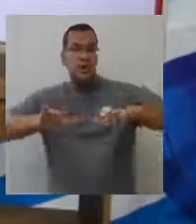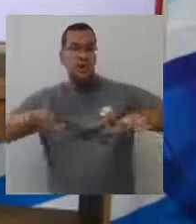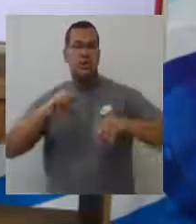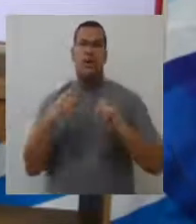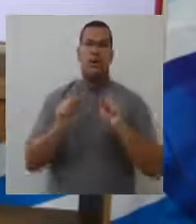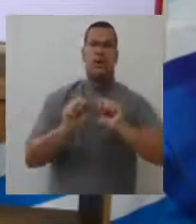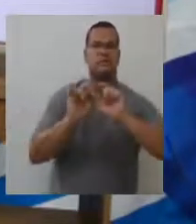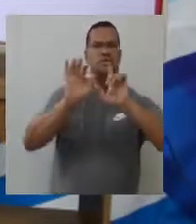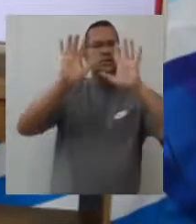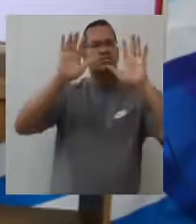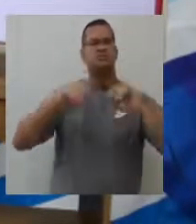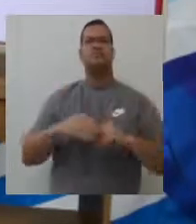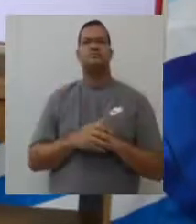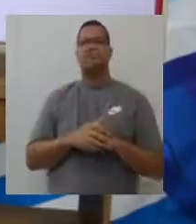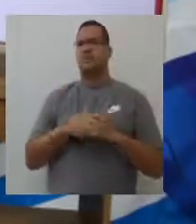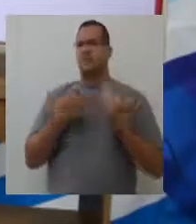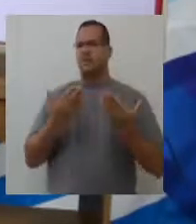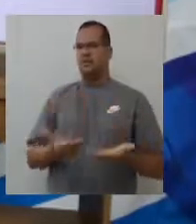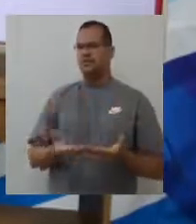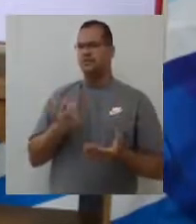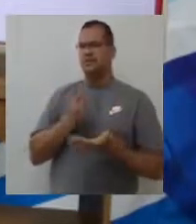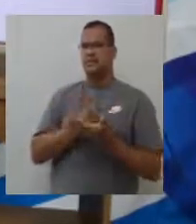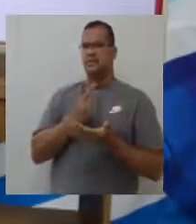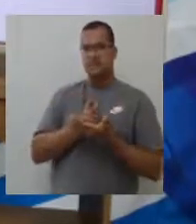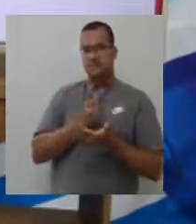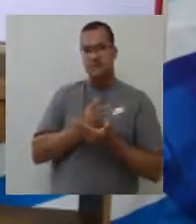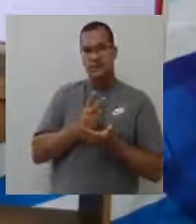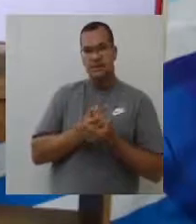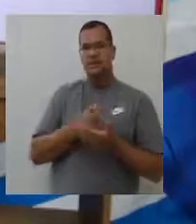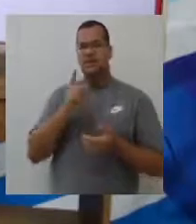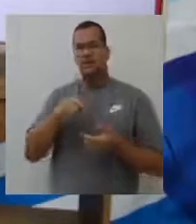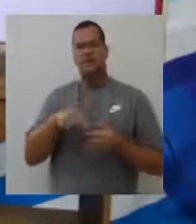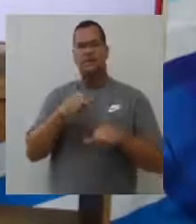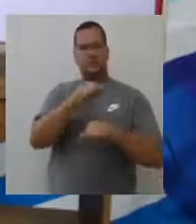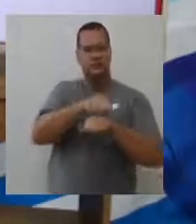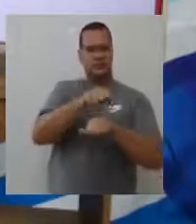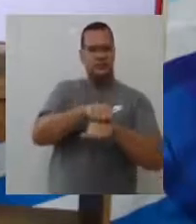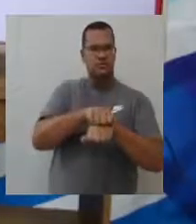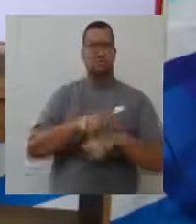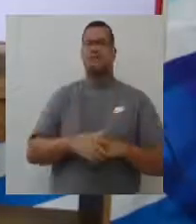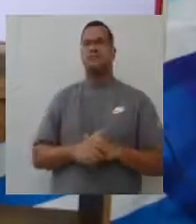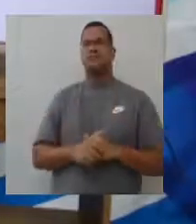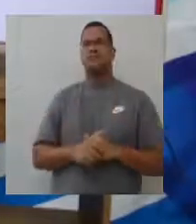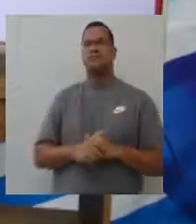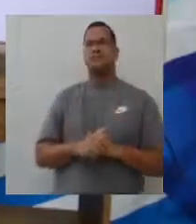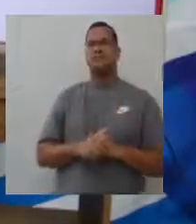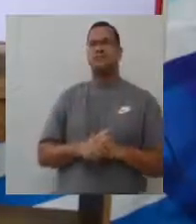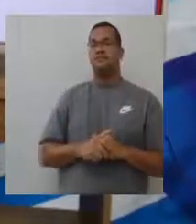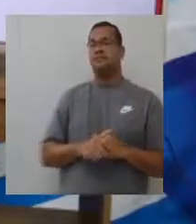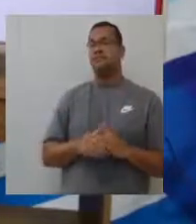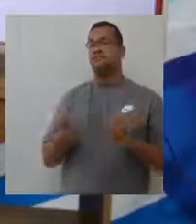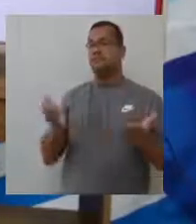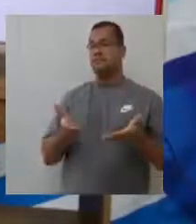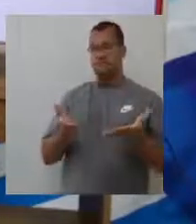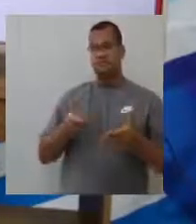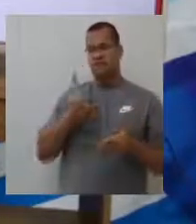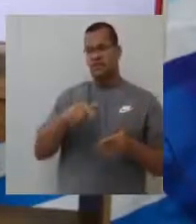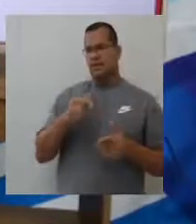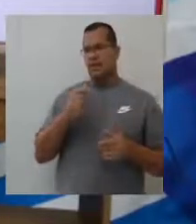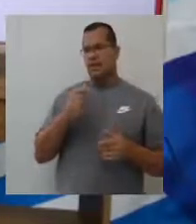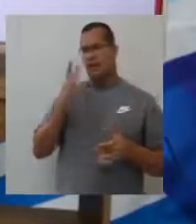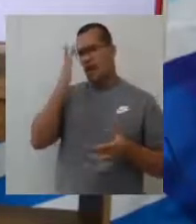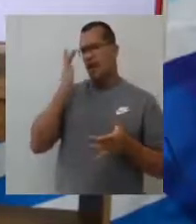o solvente em uma solução sólida sempre será sólido. Olha a câmera aqui para mim. Vê só, pessoal. É